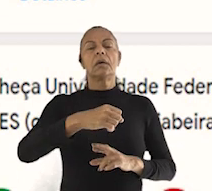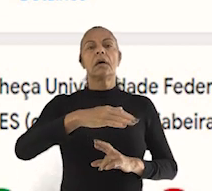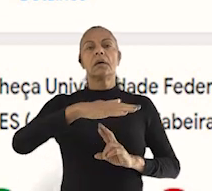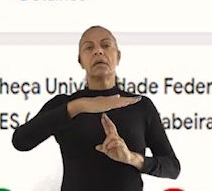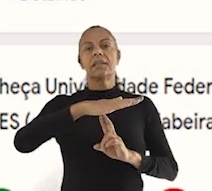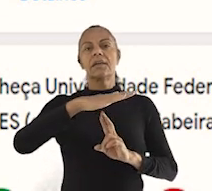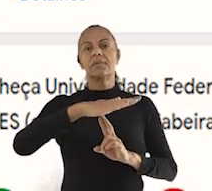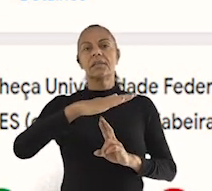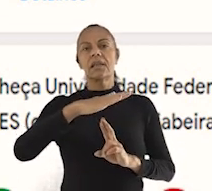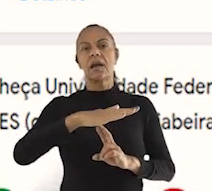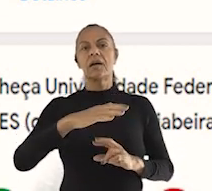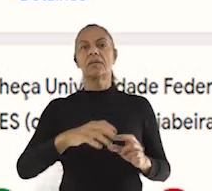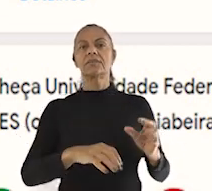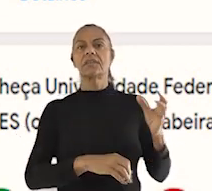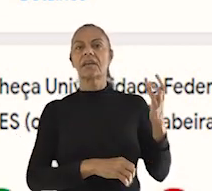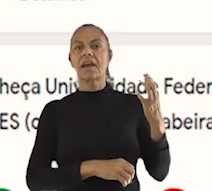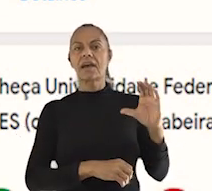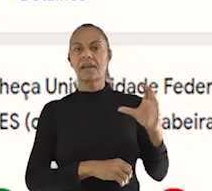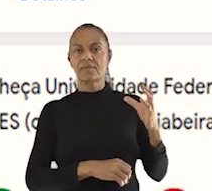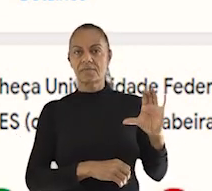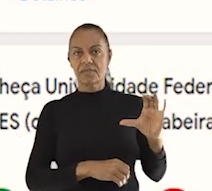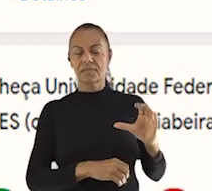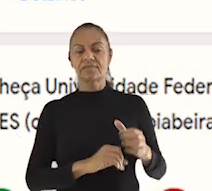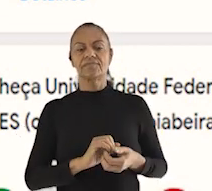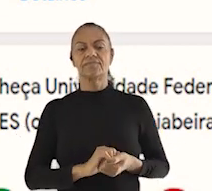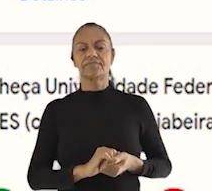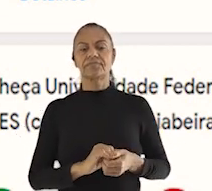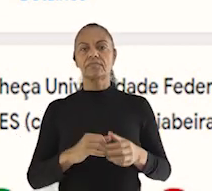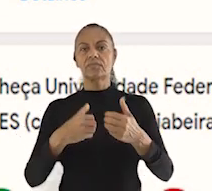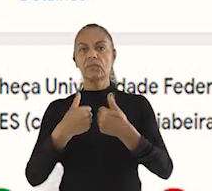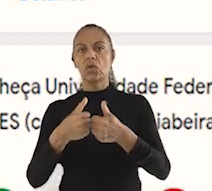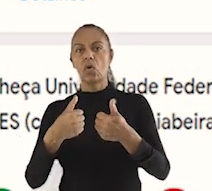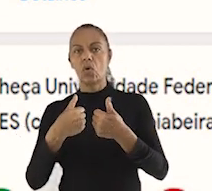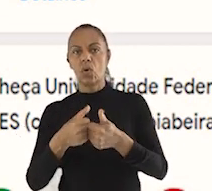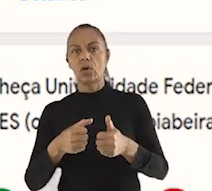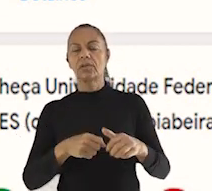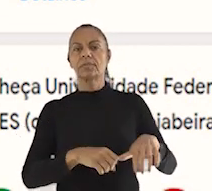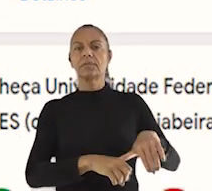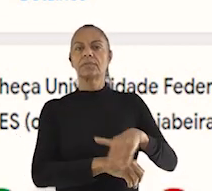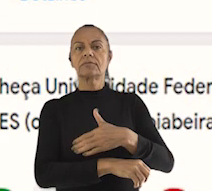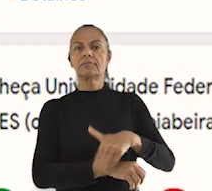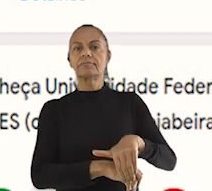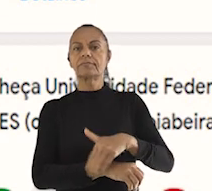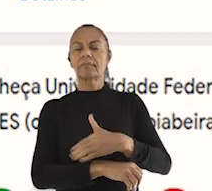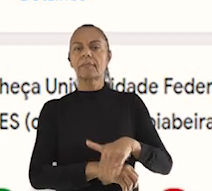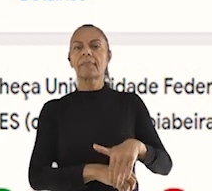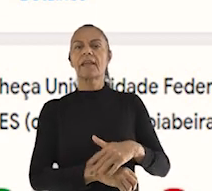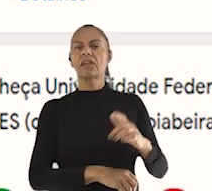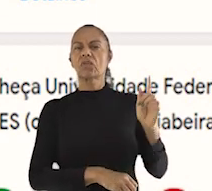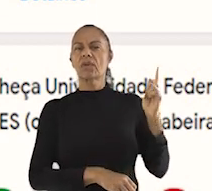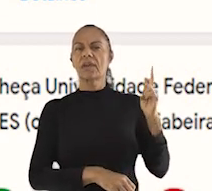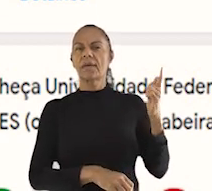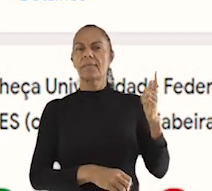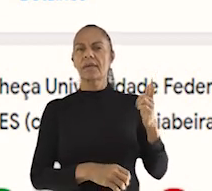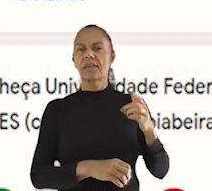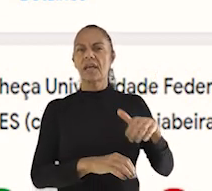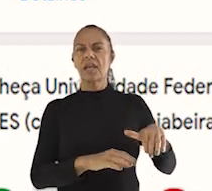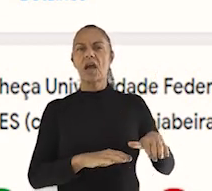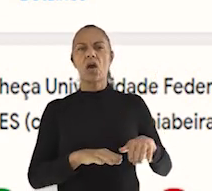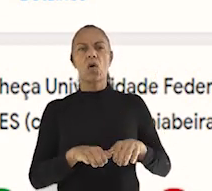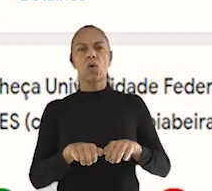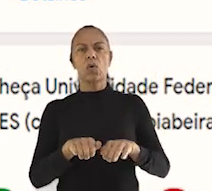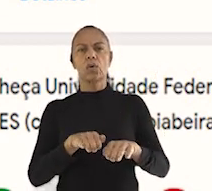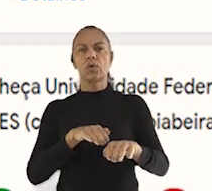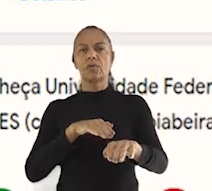vai para o terminal de Carapina, que fica na Serra. Chegando lá, pega outro ônibus que passe na rodovia